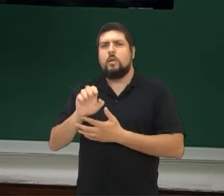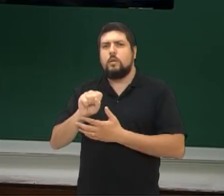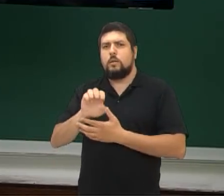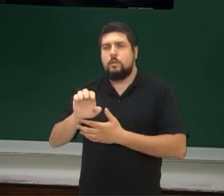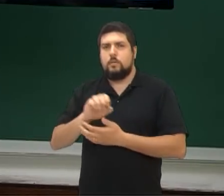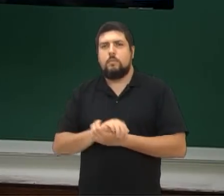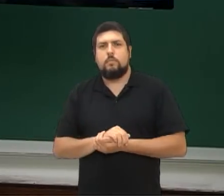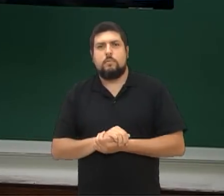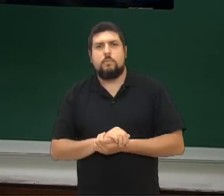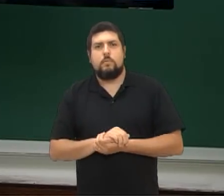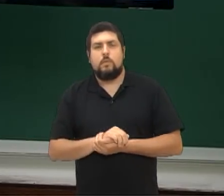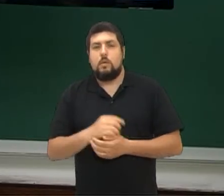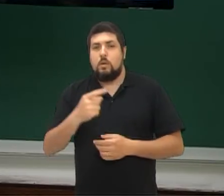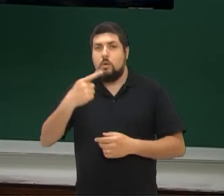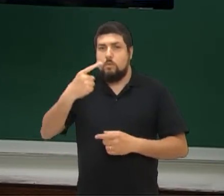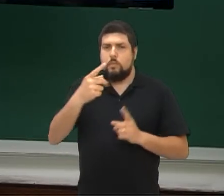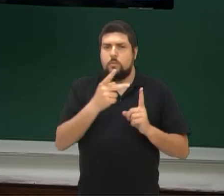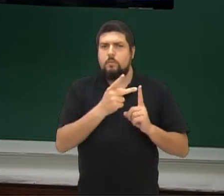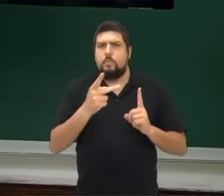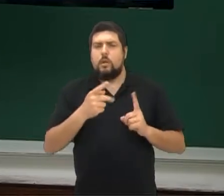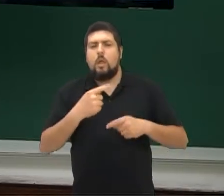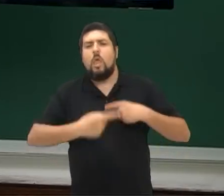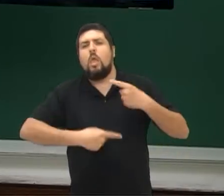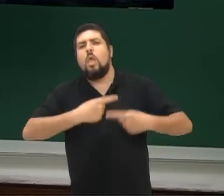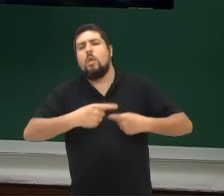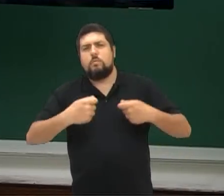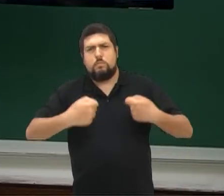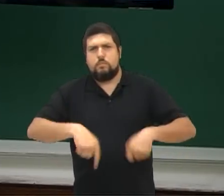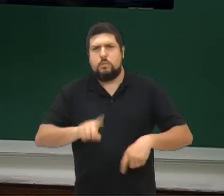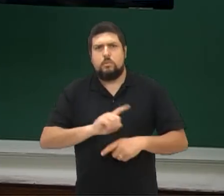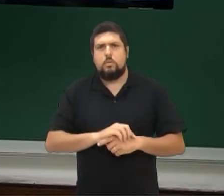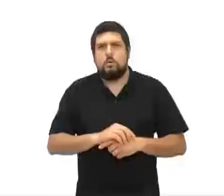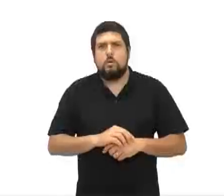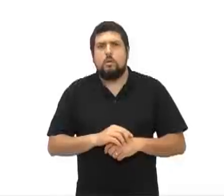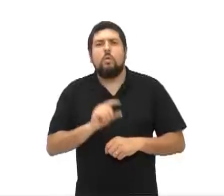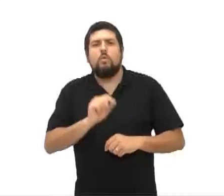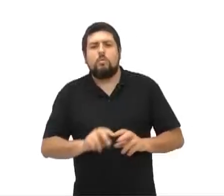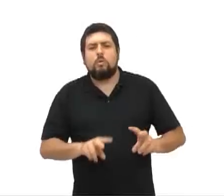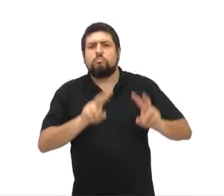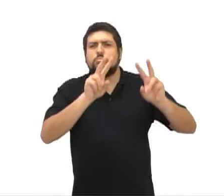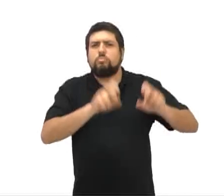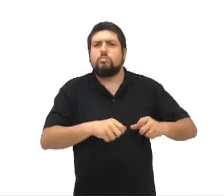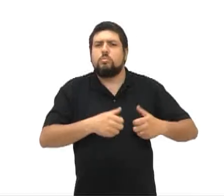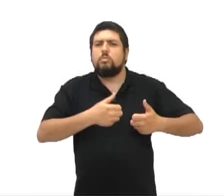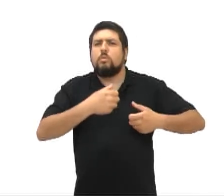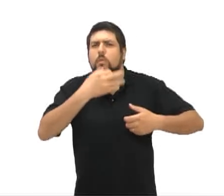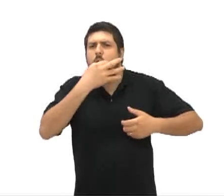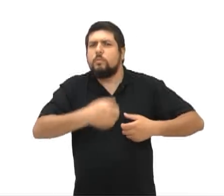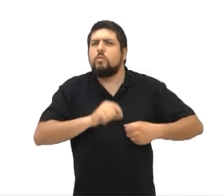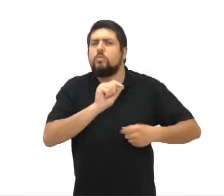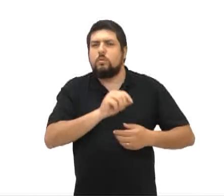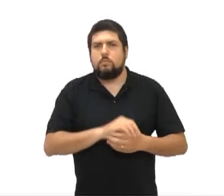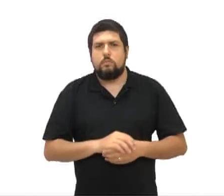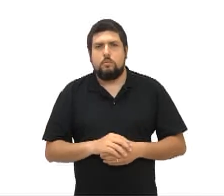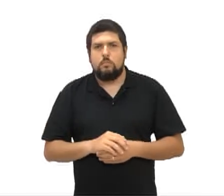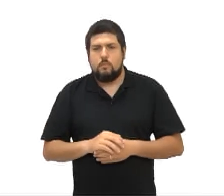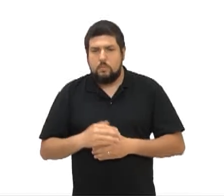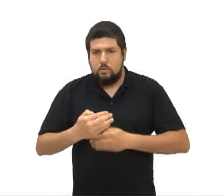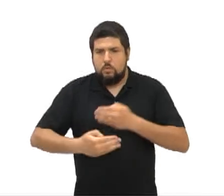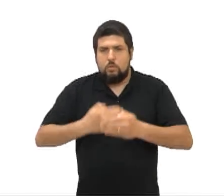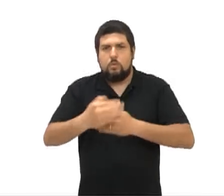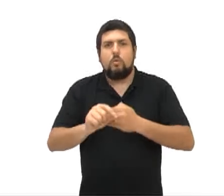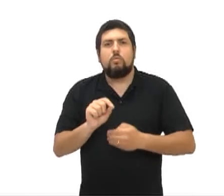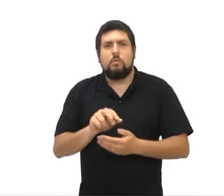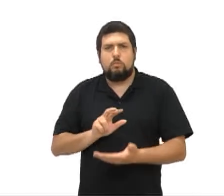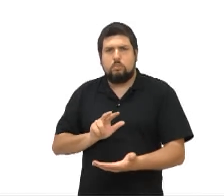fica enrolando no primeiro parágrafo. Na introdução, ele já diz o que ele vai defender. No desenvolvimento, o autor assume uma posição